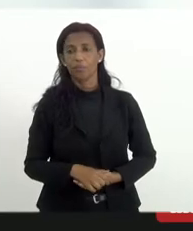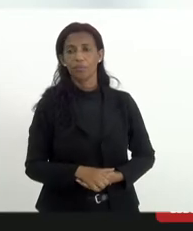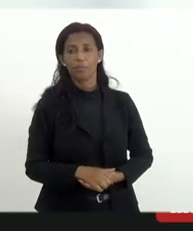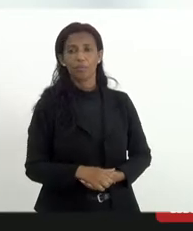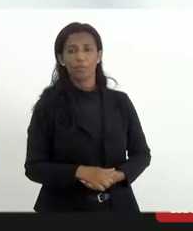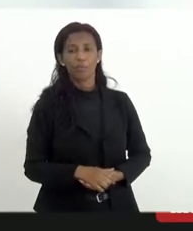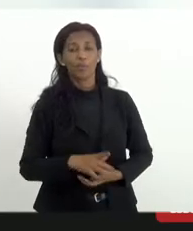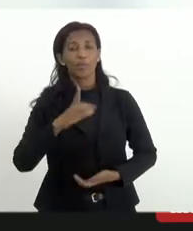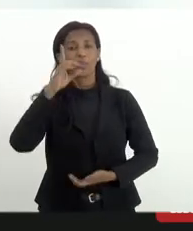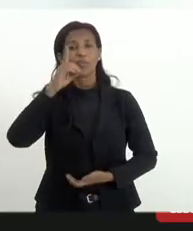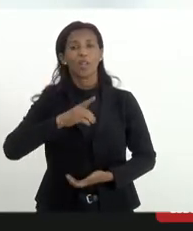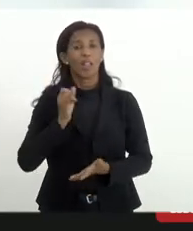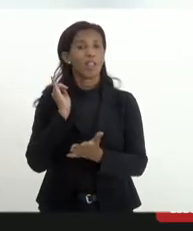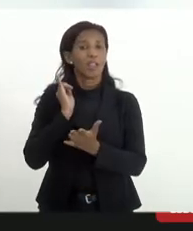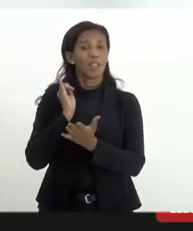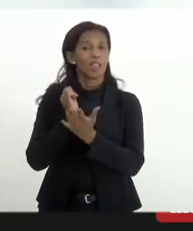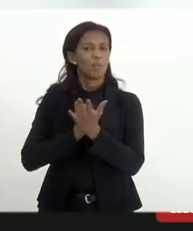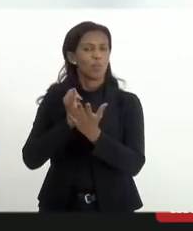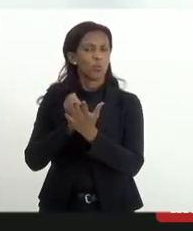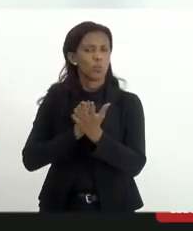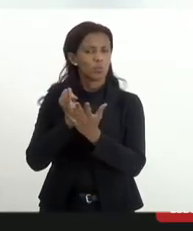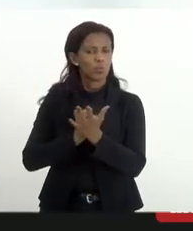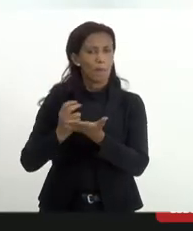o direito tributário.